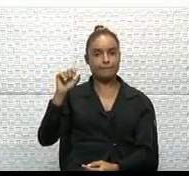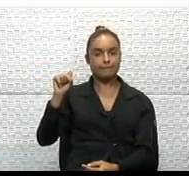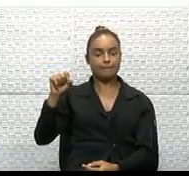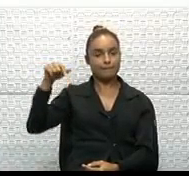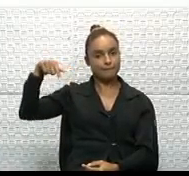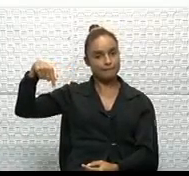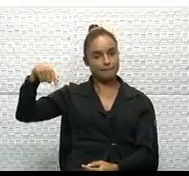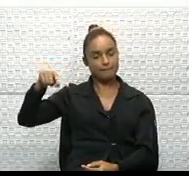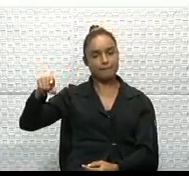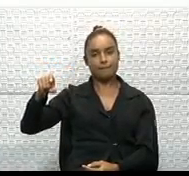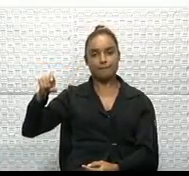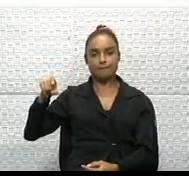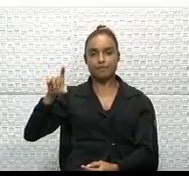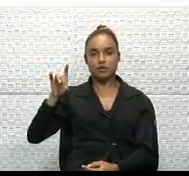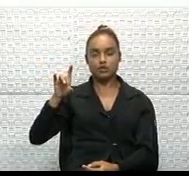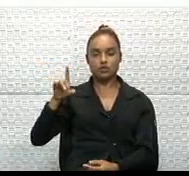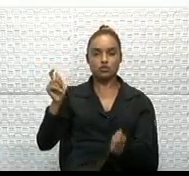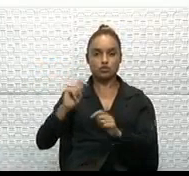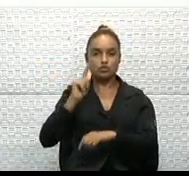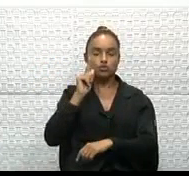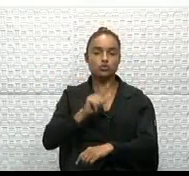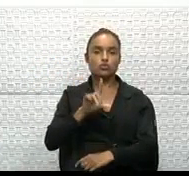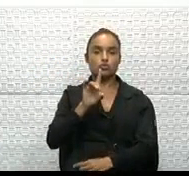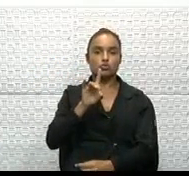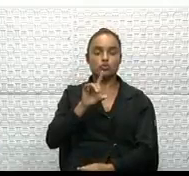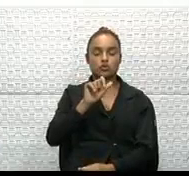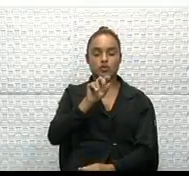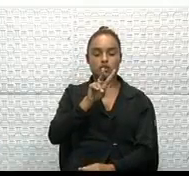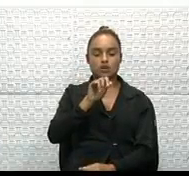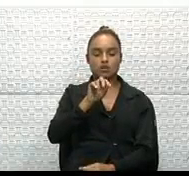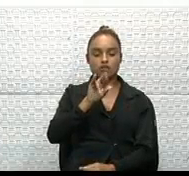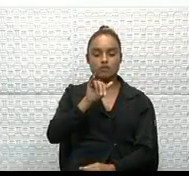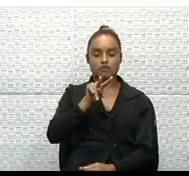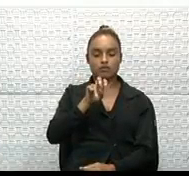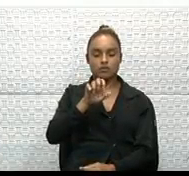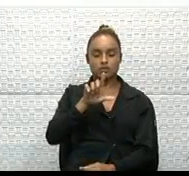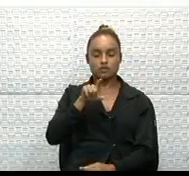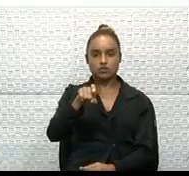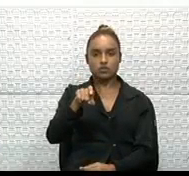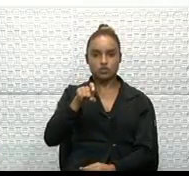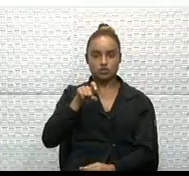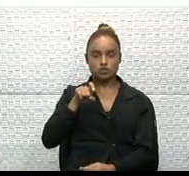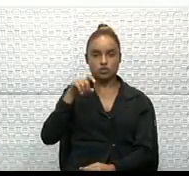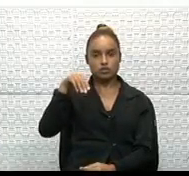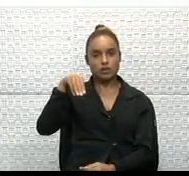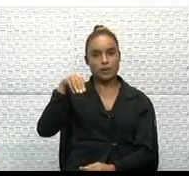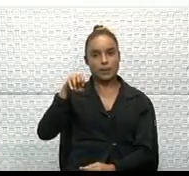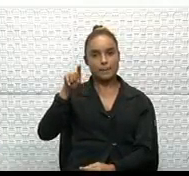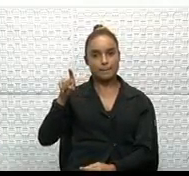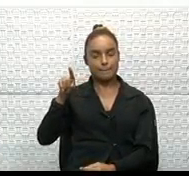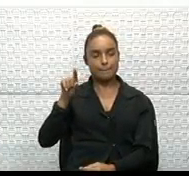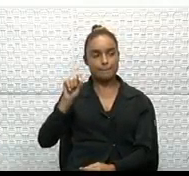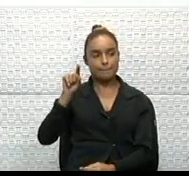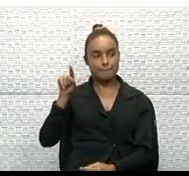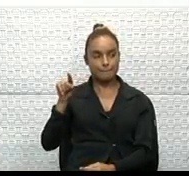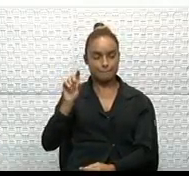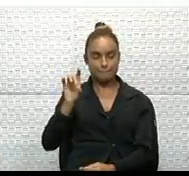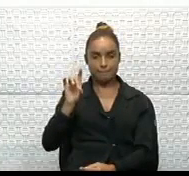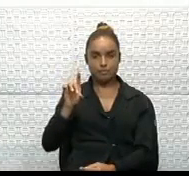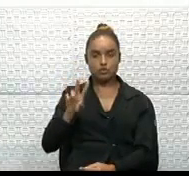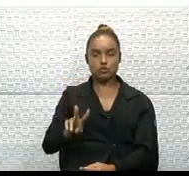x apenas a variável x. Nós chamamos de x a variável mês. Então eu vou considerar apenas